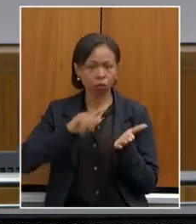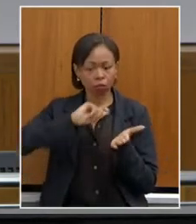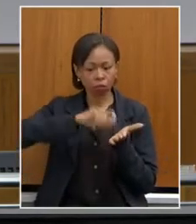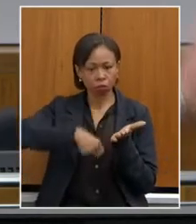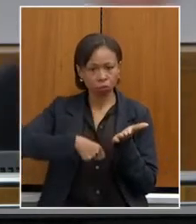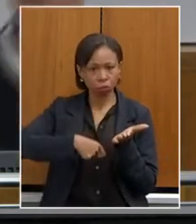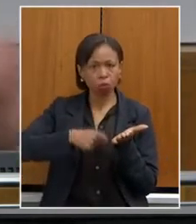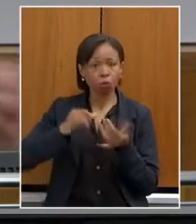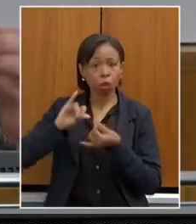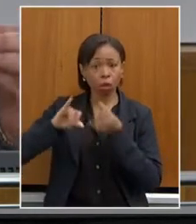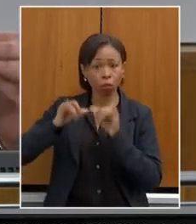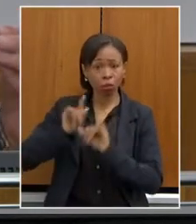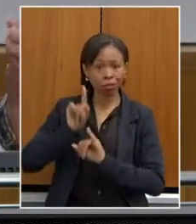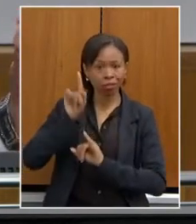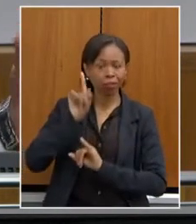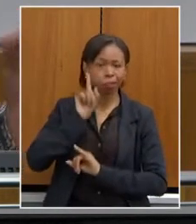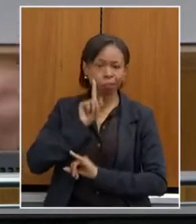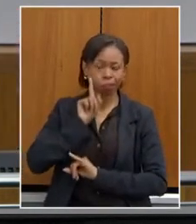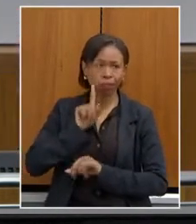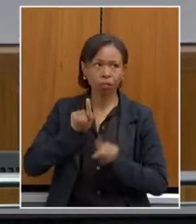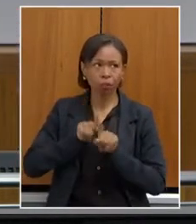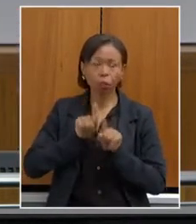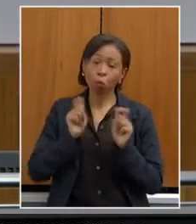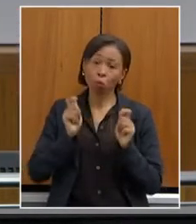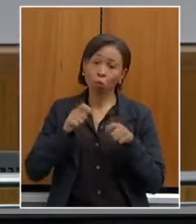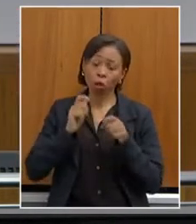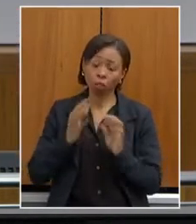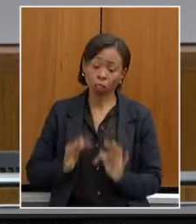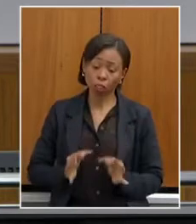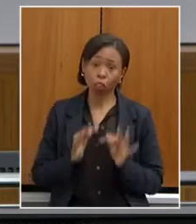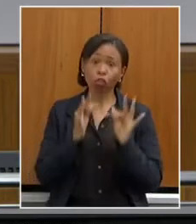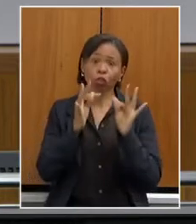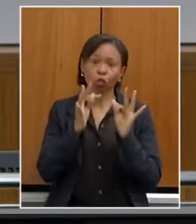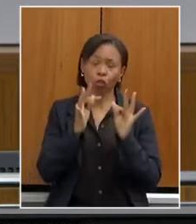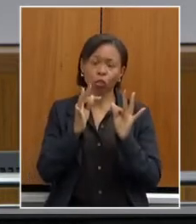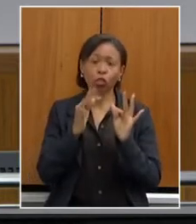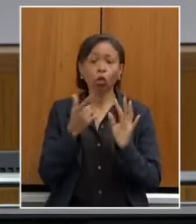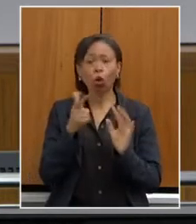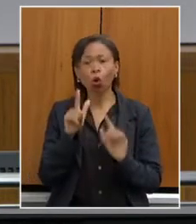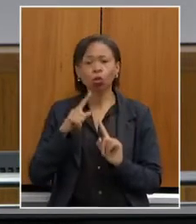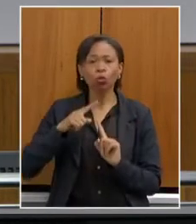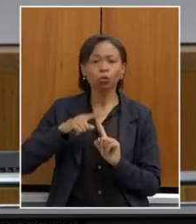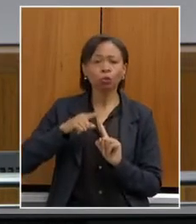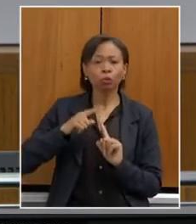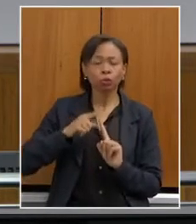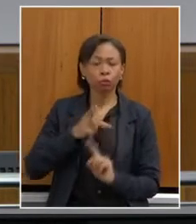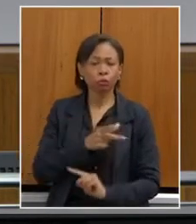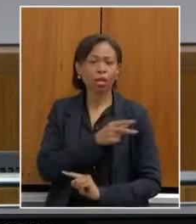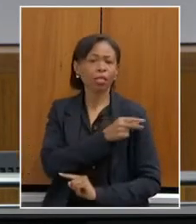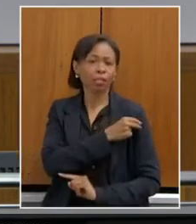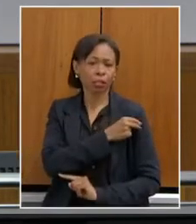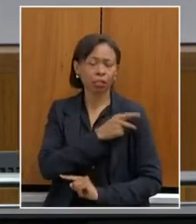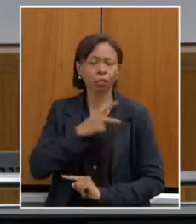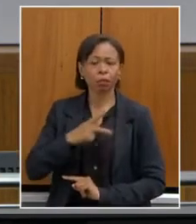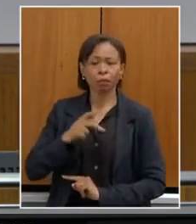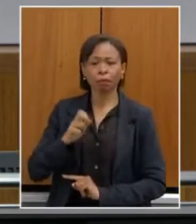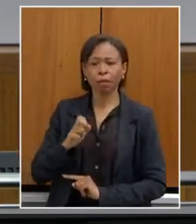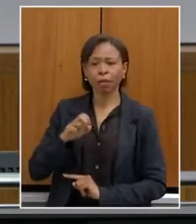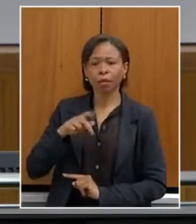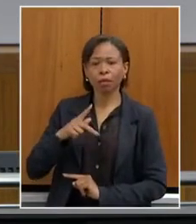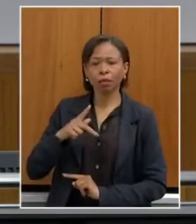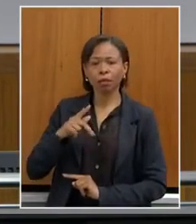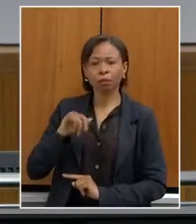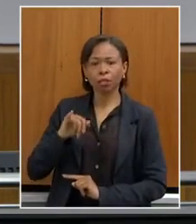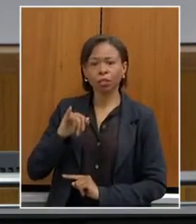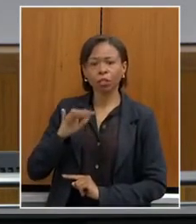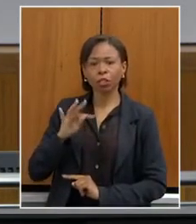transferir a tecnologia da vacina de peptídeo que é muito próxima da vacina de RNA da Pfizer